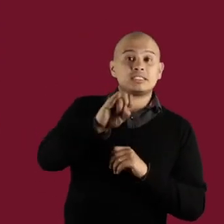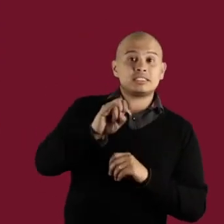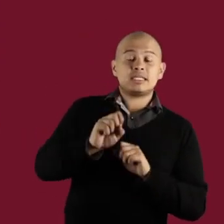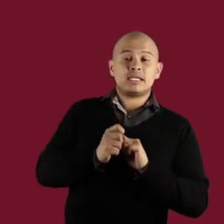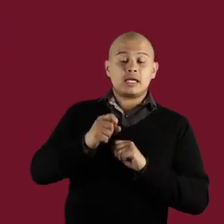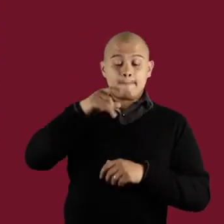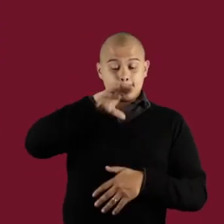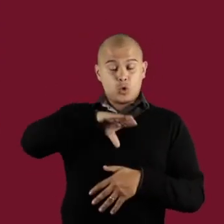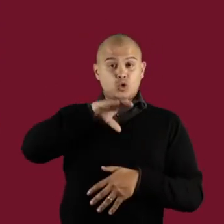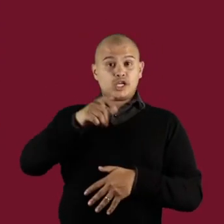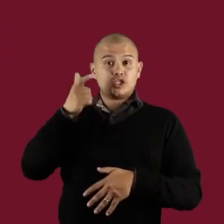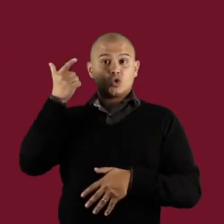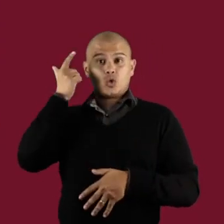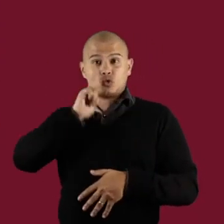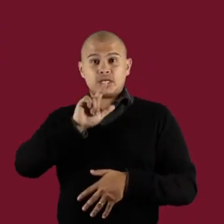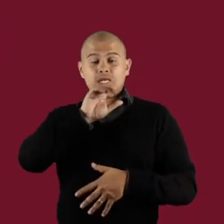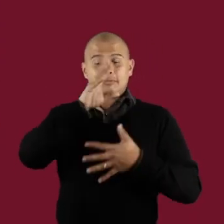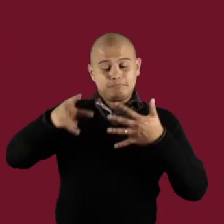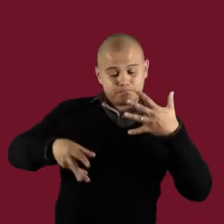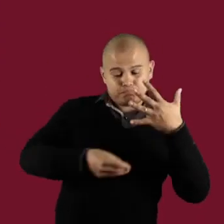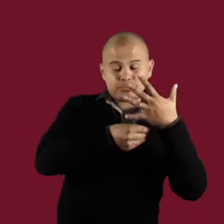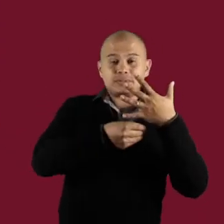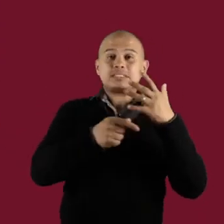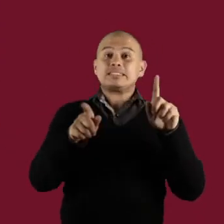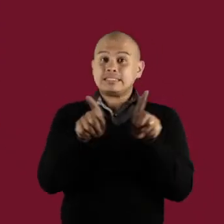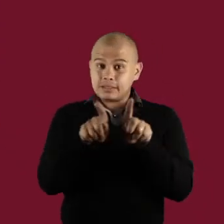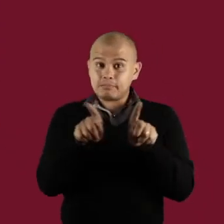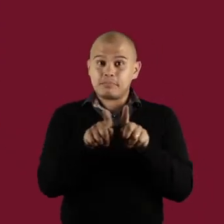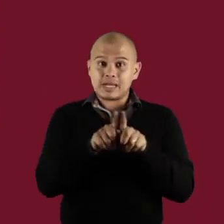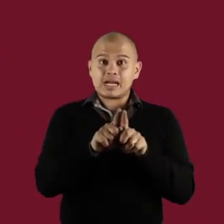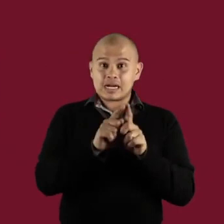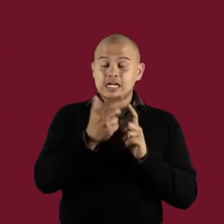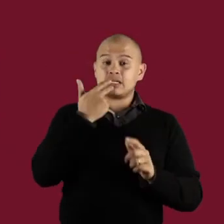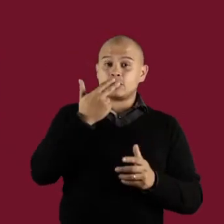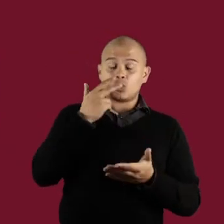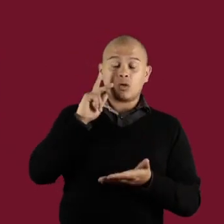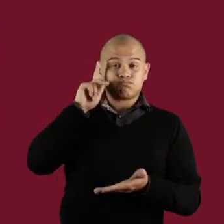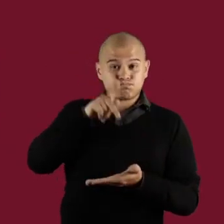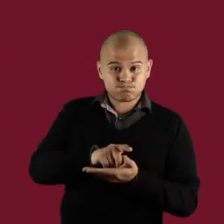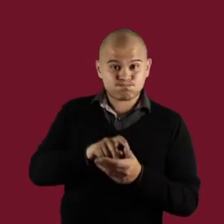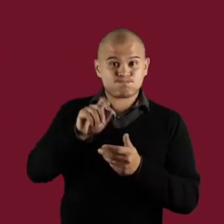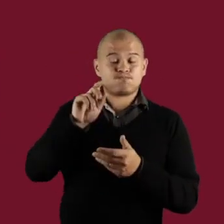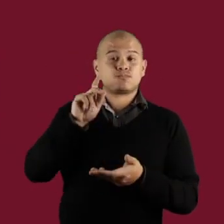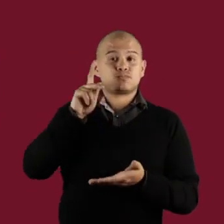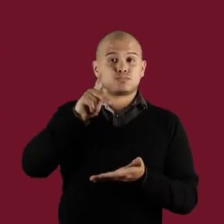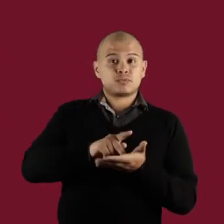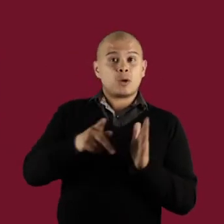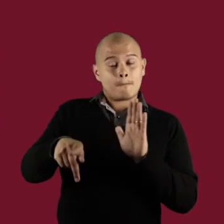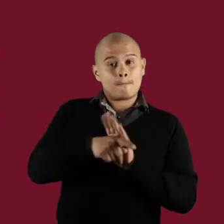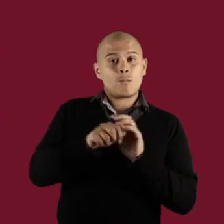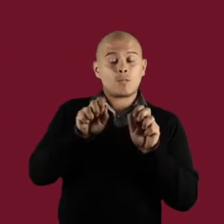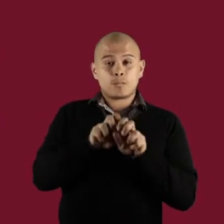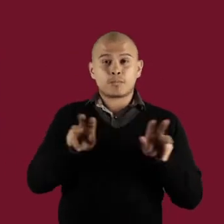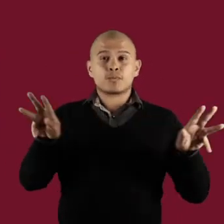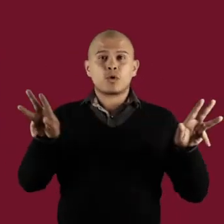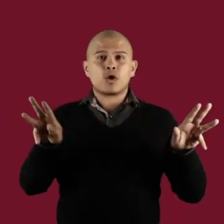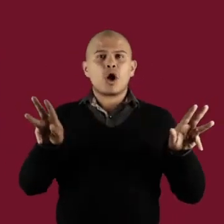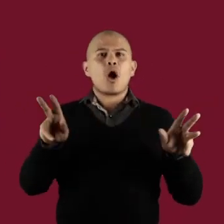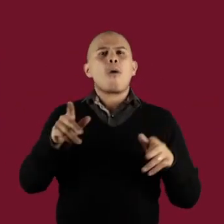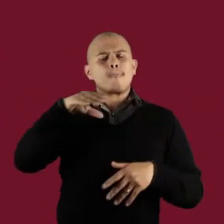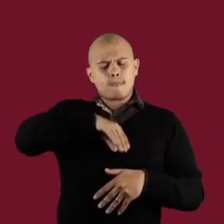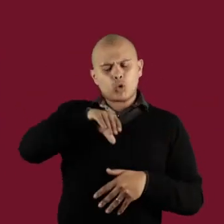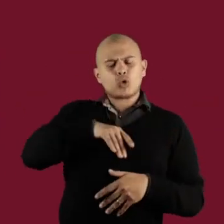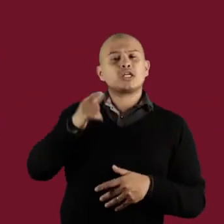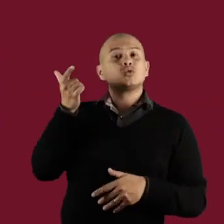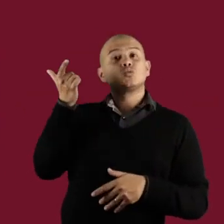ganharíamos o que nós ganharemos caso consigamos ter a língua portuguesa como uma das línguas oficiais? Qual é essa